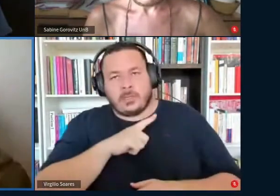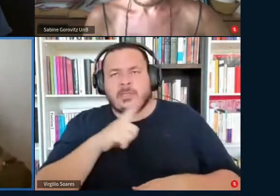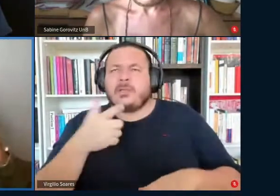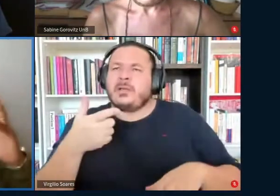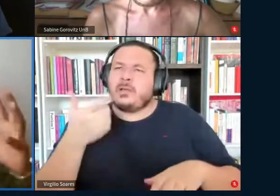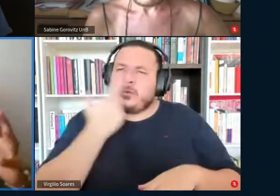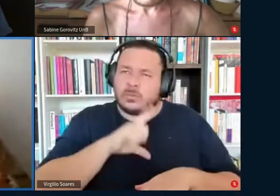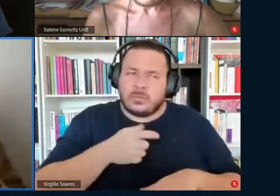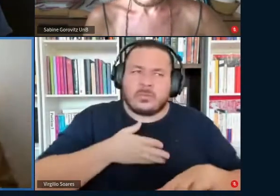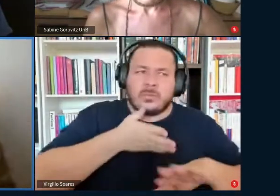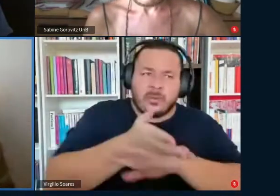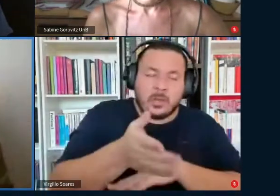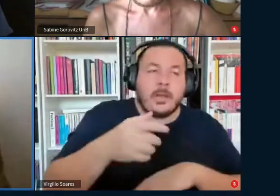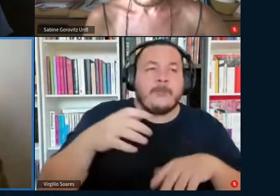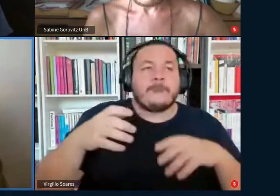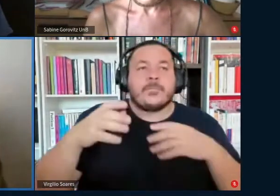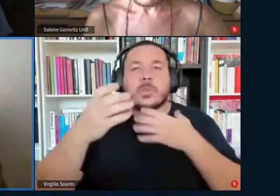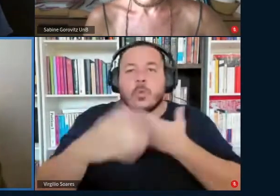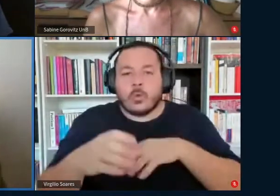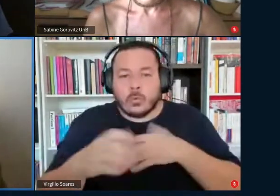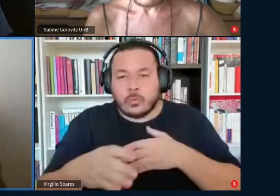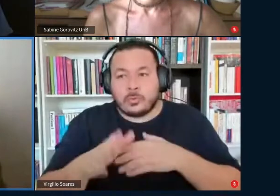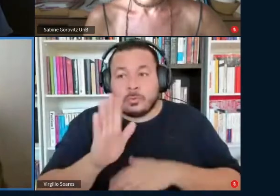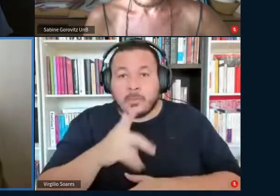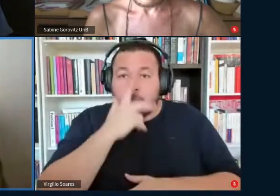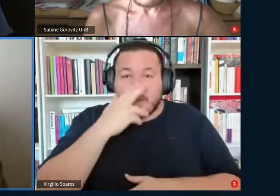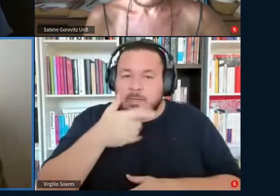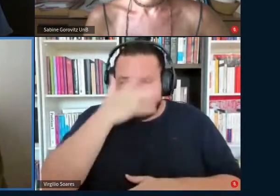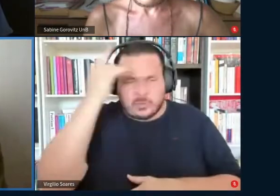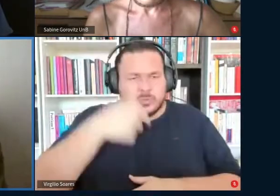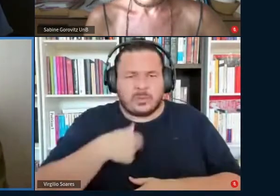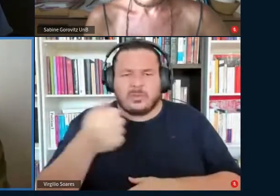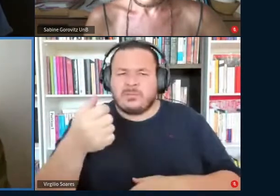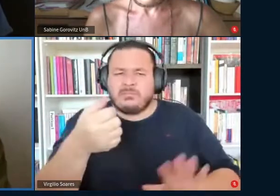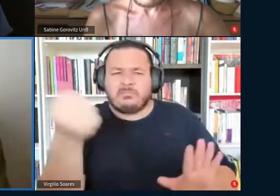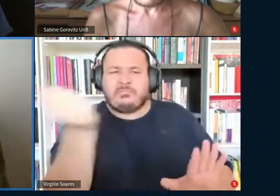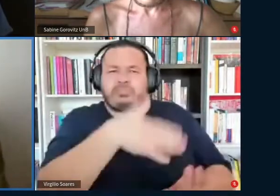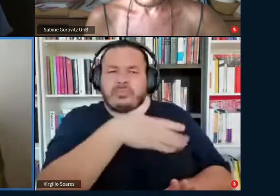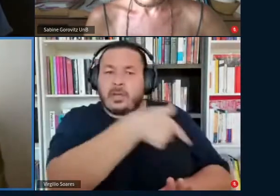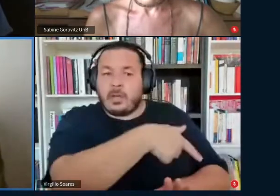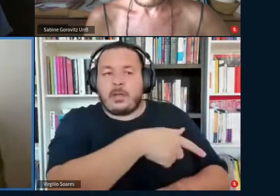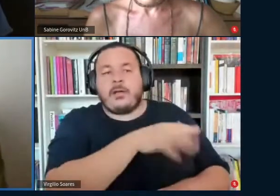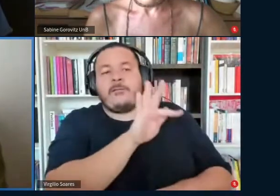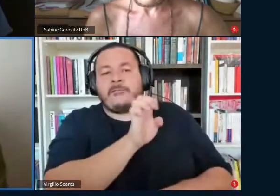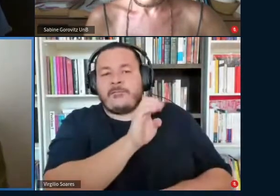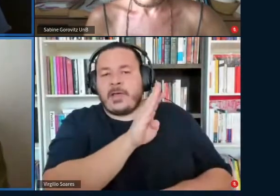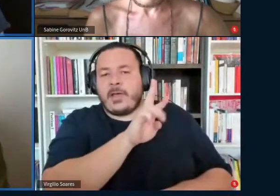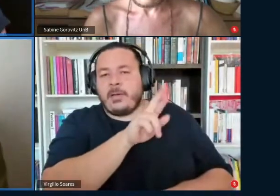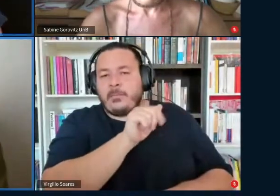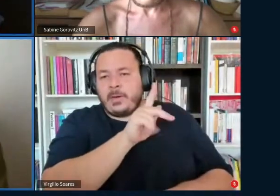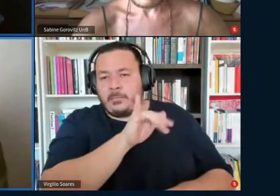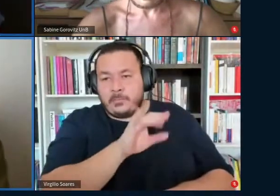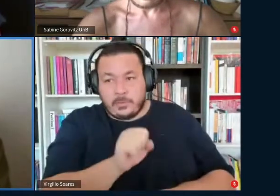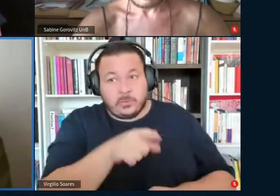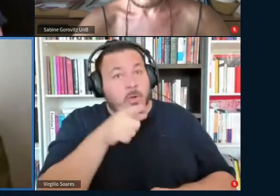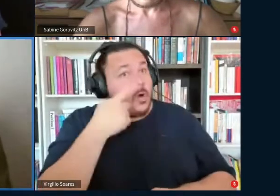nos concursos, etc, etc, mas ainda é ignorada, né? E aí tem ponto, e aí, ó, como isso vai mexer na sua análise. Aí